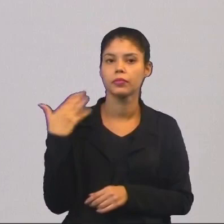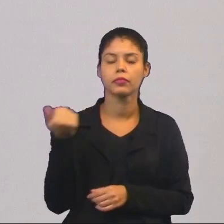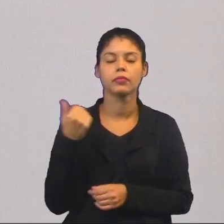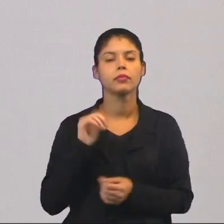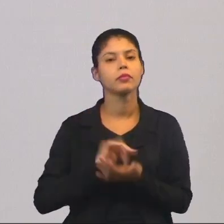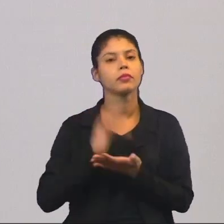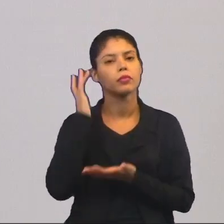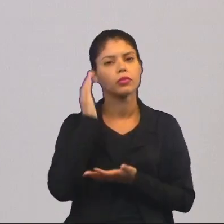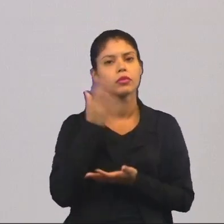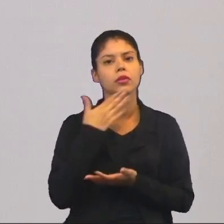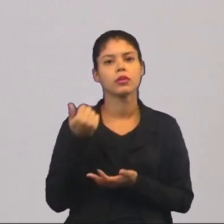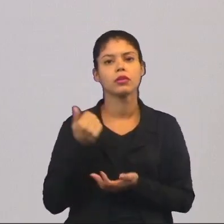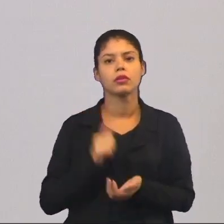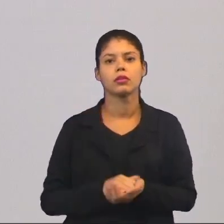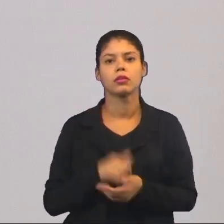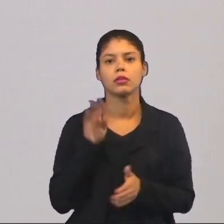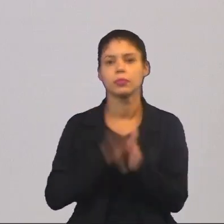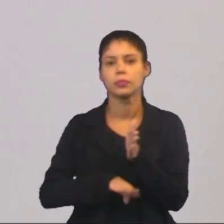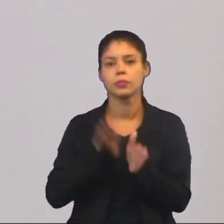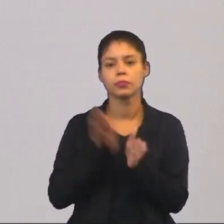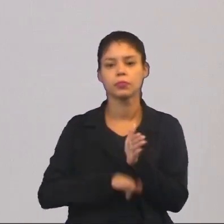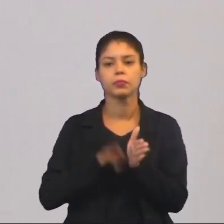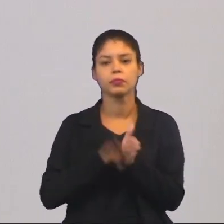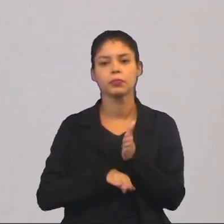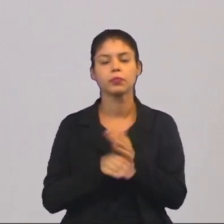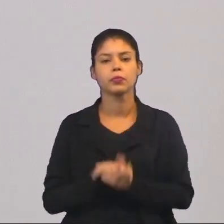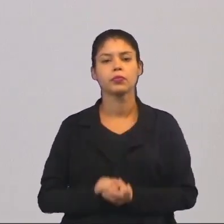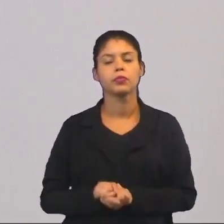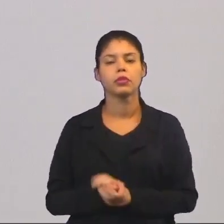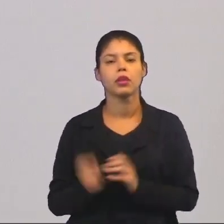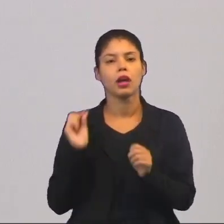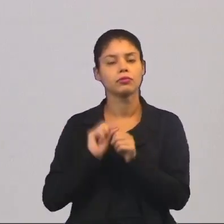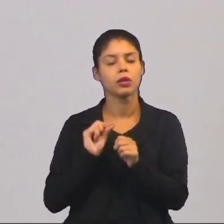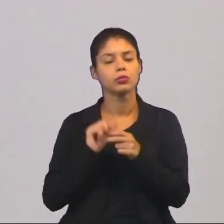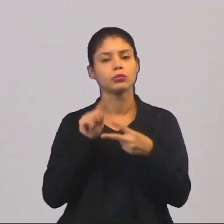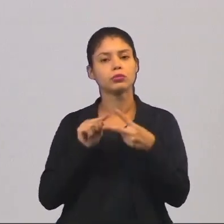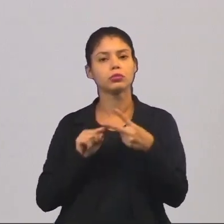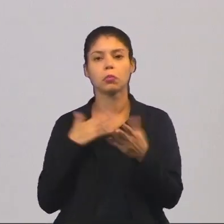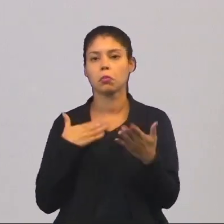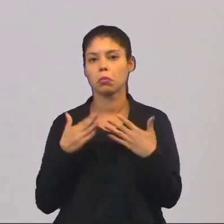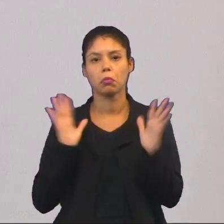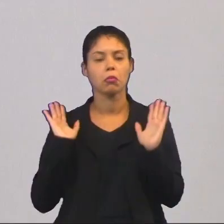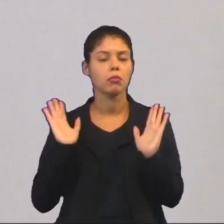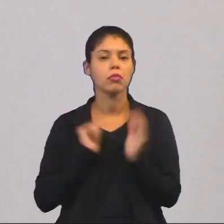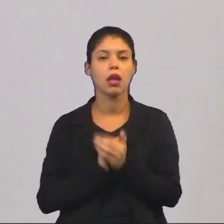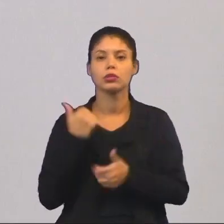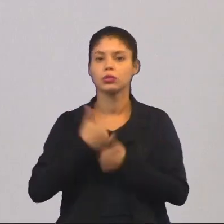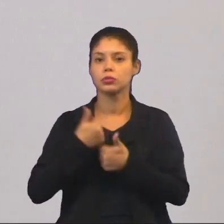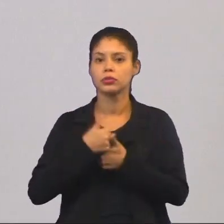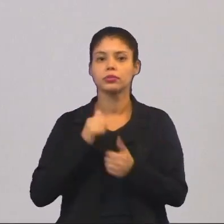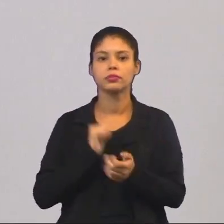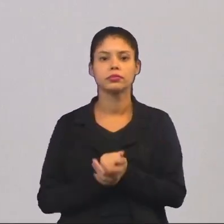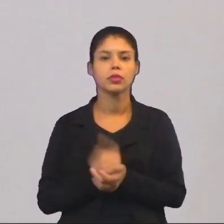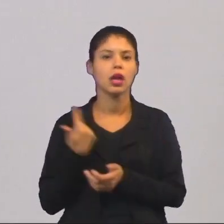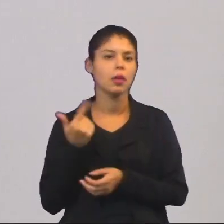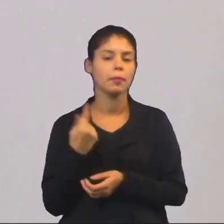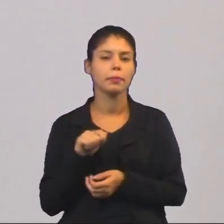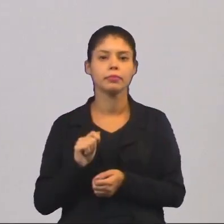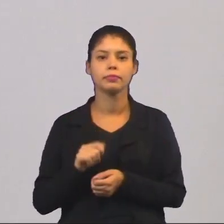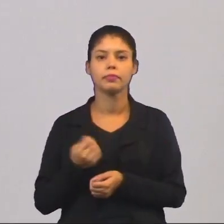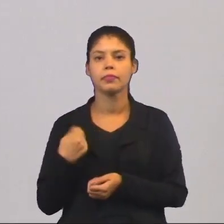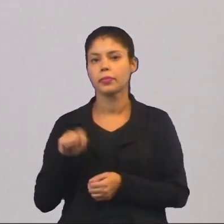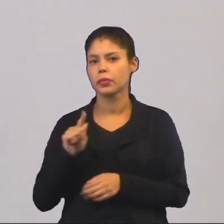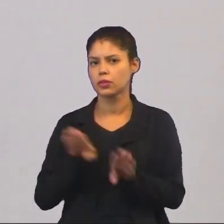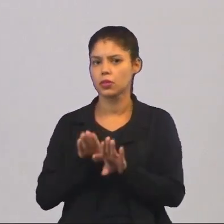preferem trabalhar com a subtração. Feito um dos dois, trabalha a substituição e aí não tem problema